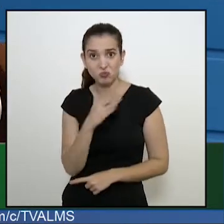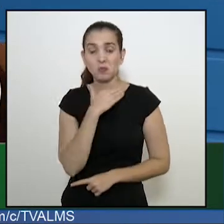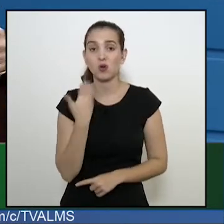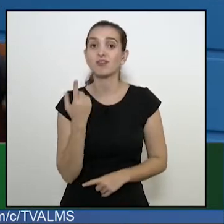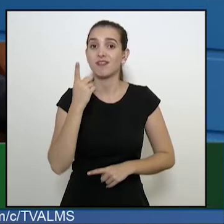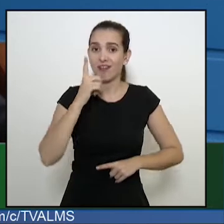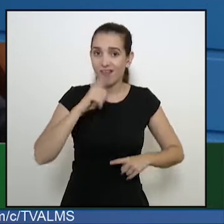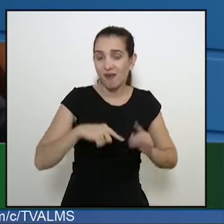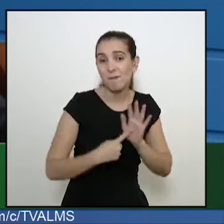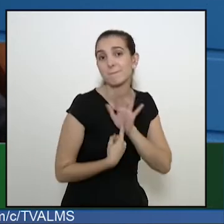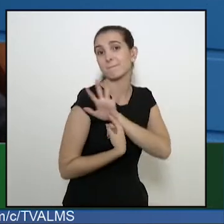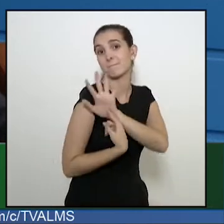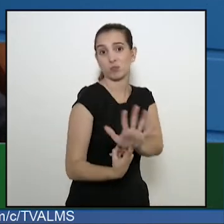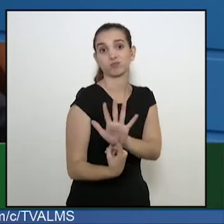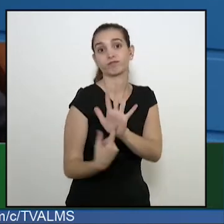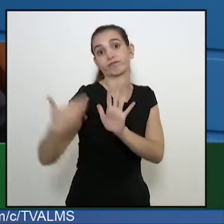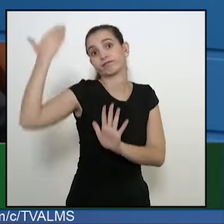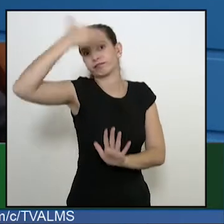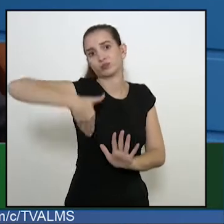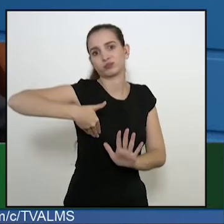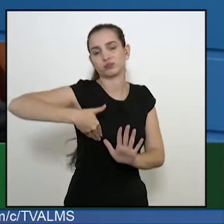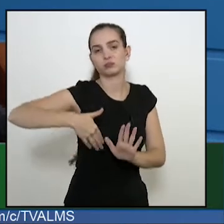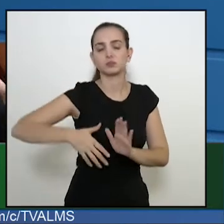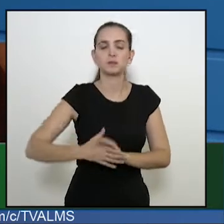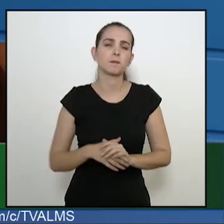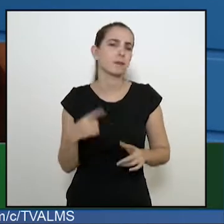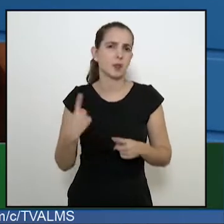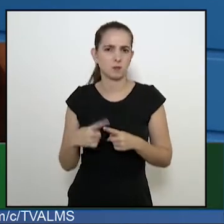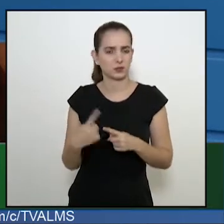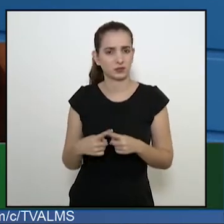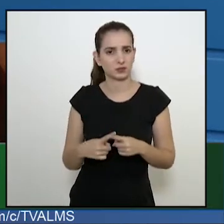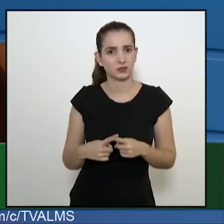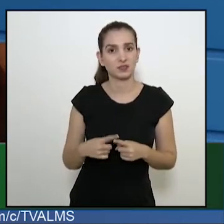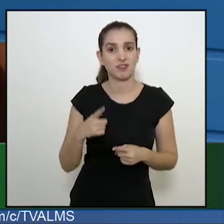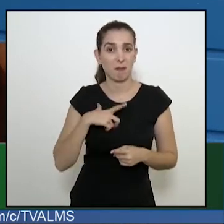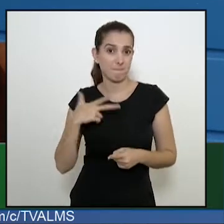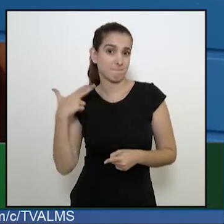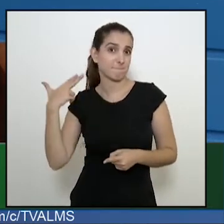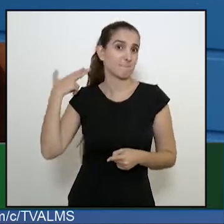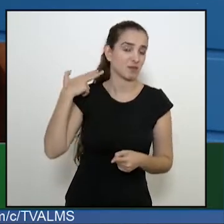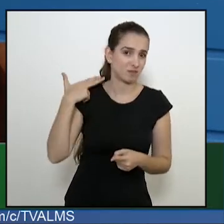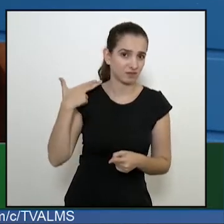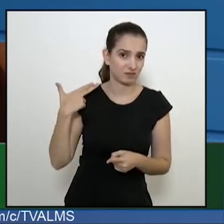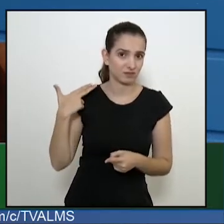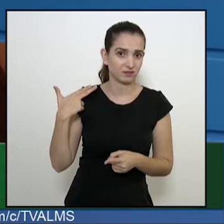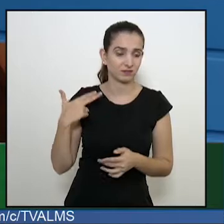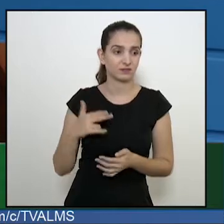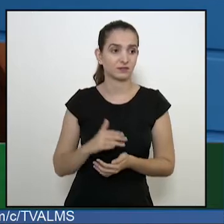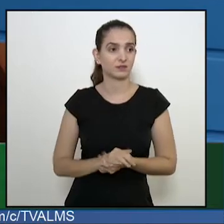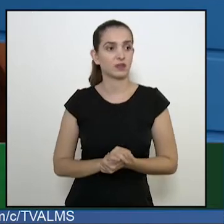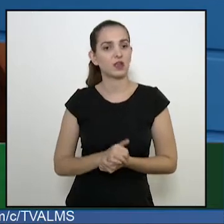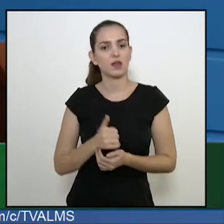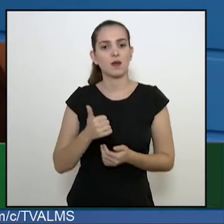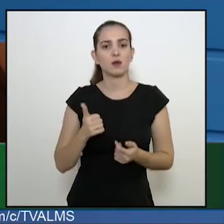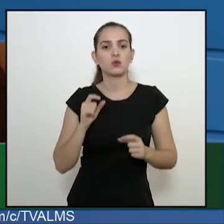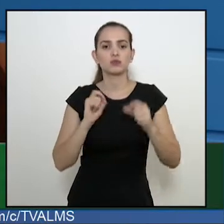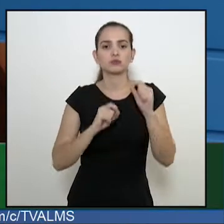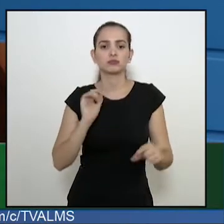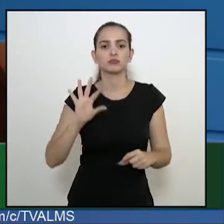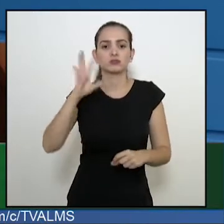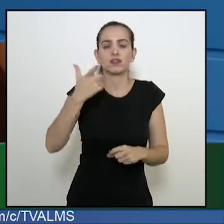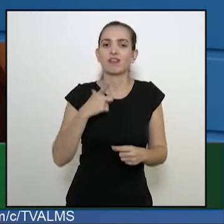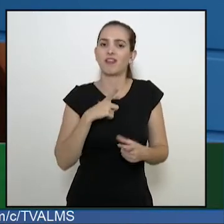é simbólica. Por quê? Porque aquelas balas, elas